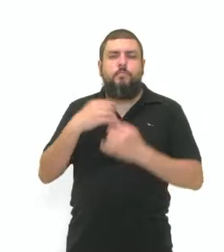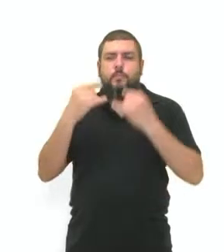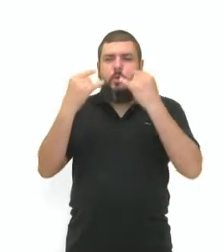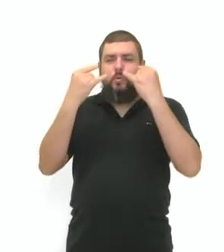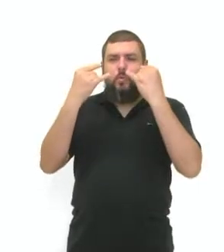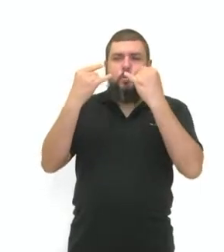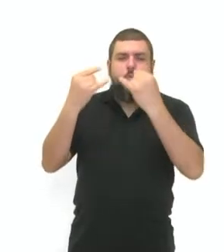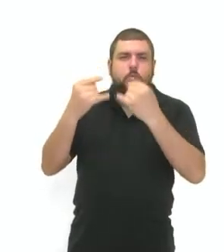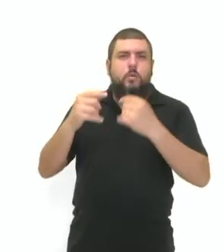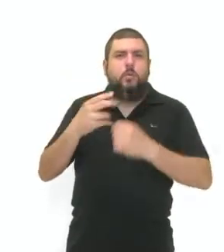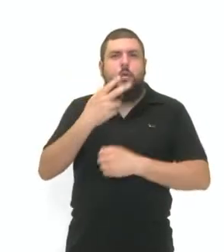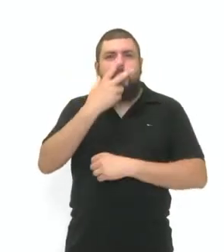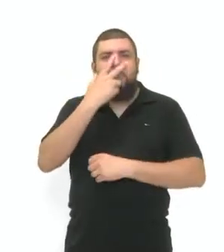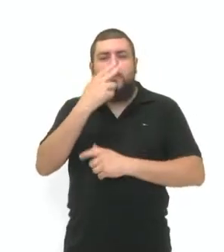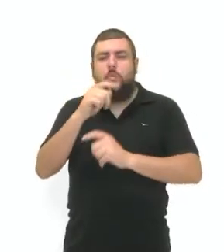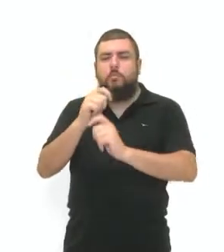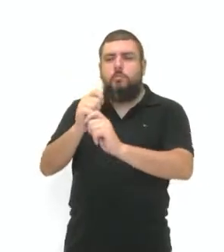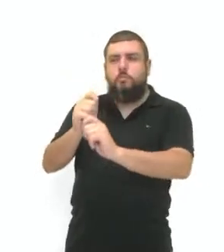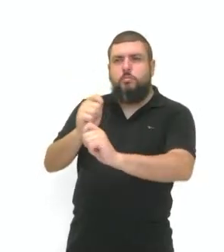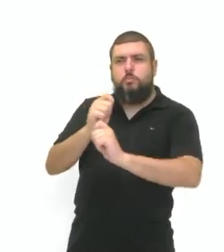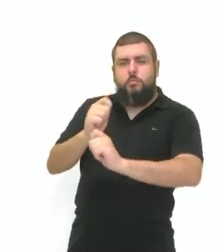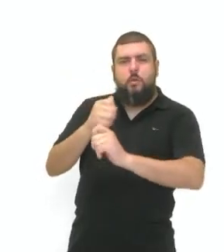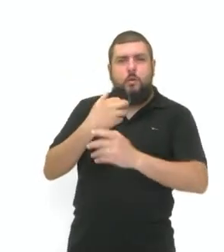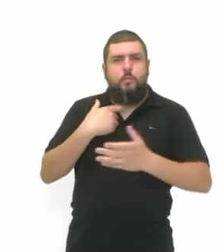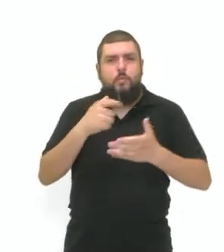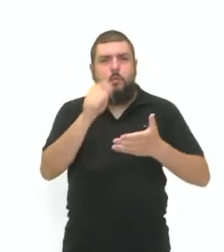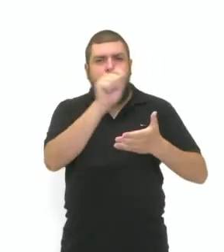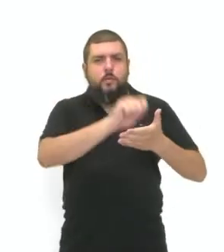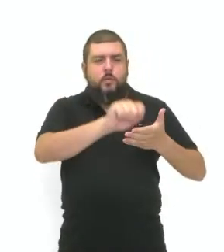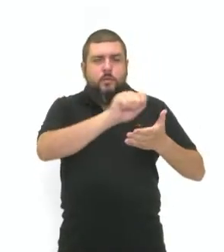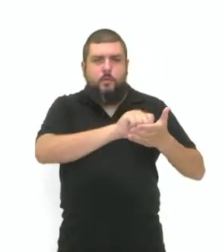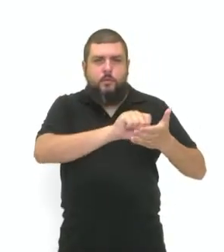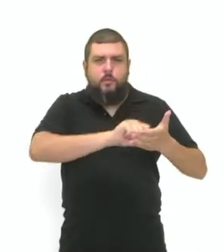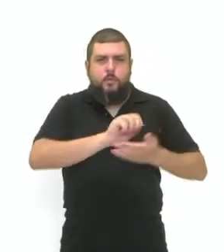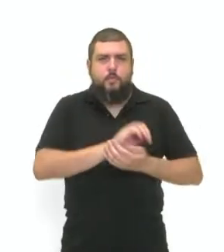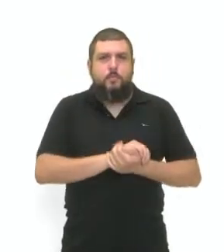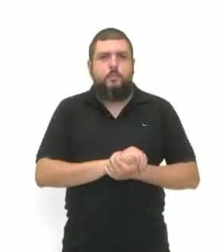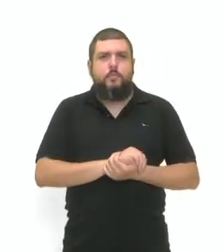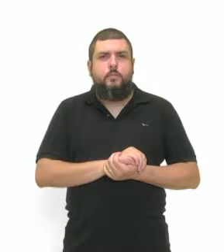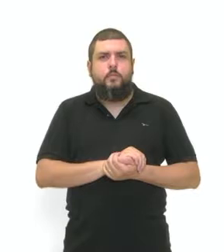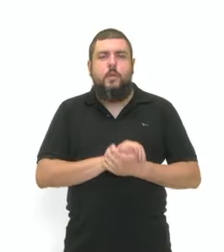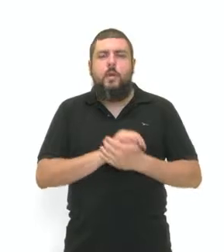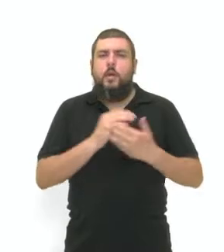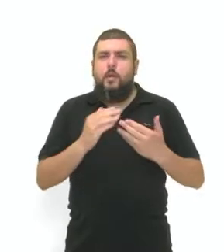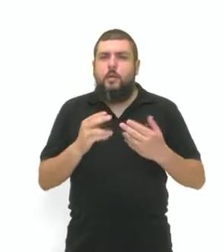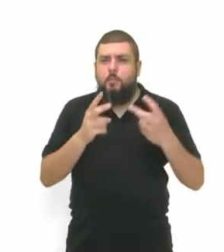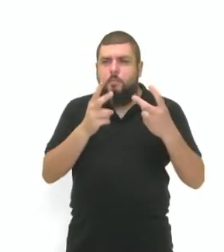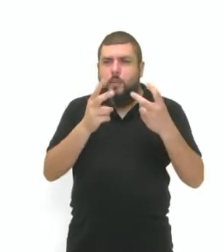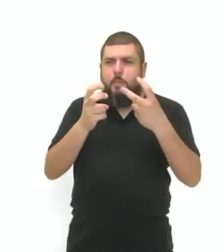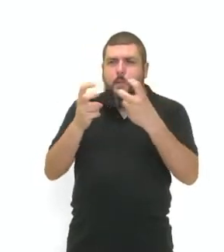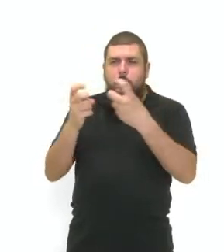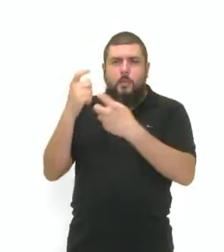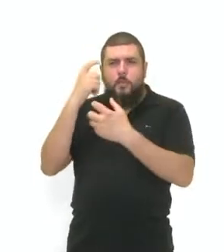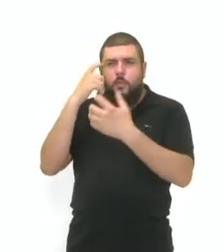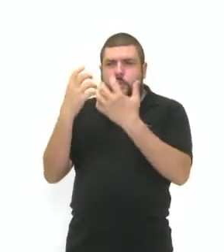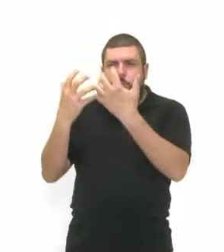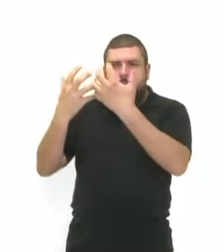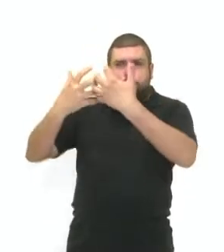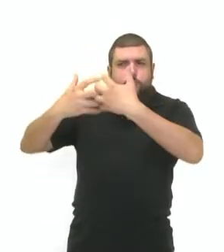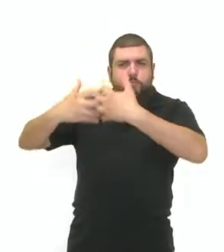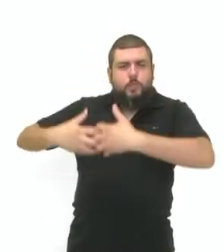e incentivando-lhe a escrever sobre isso. Essas reflexões escritas tentam traduzir sentimentos